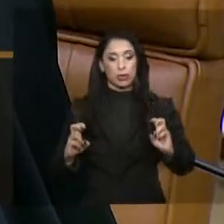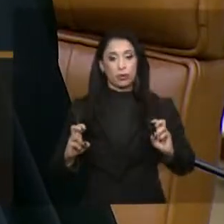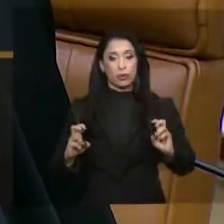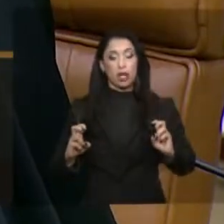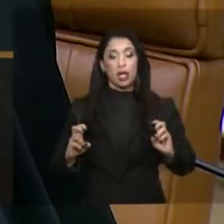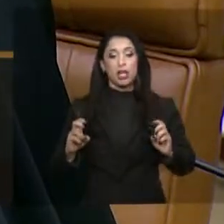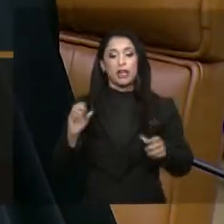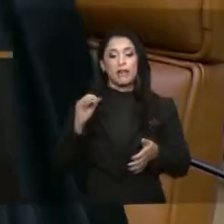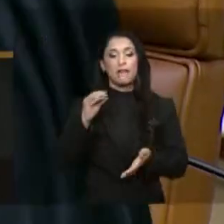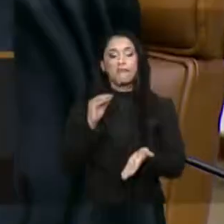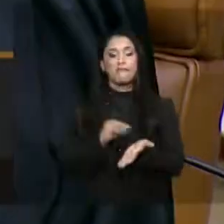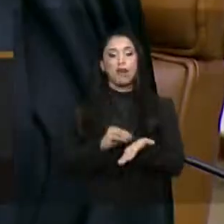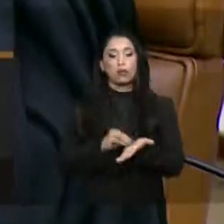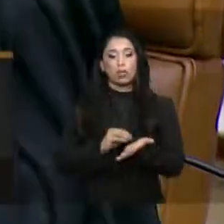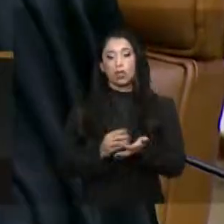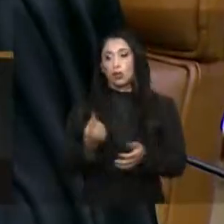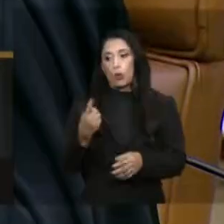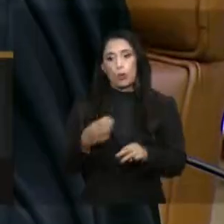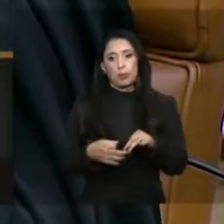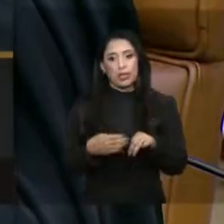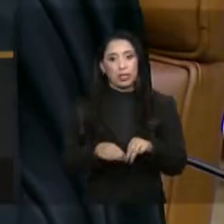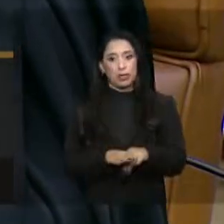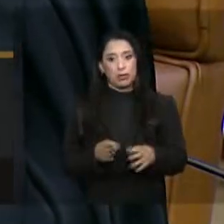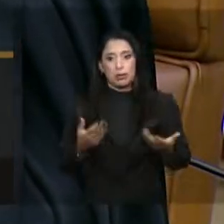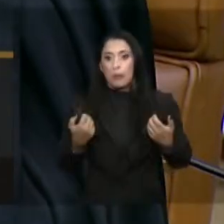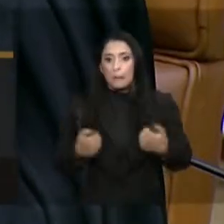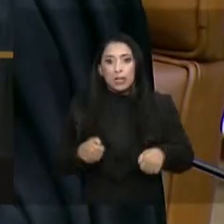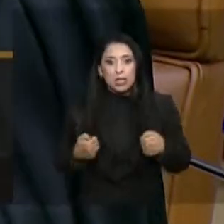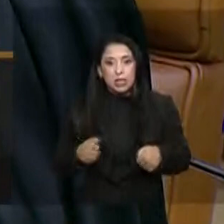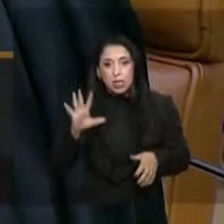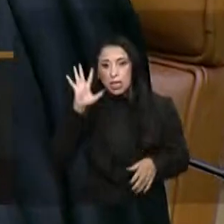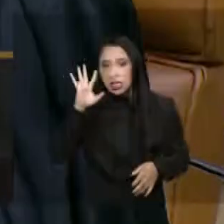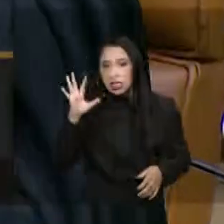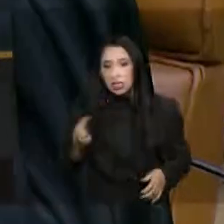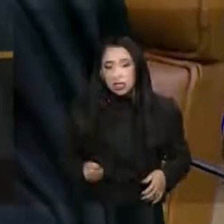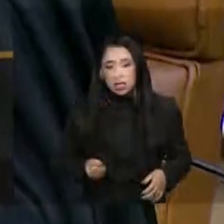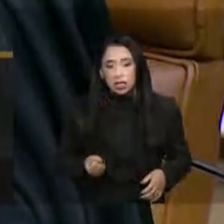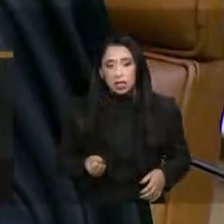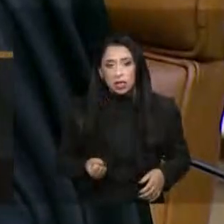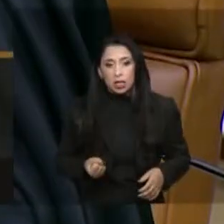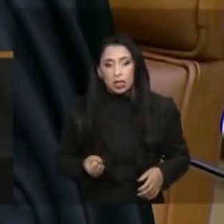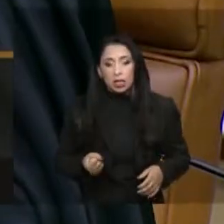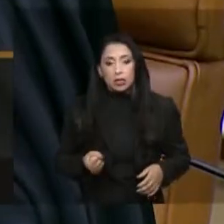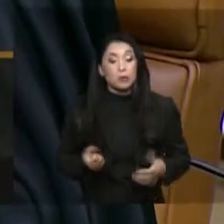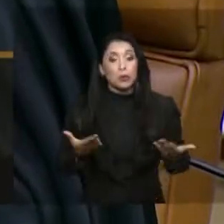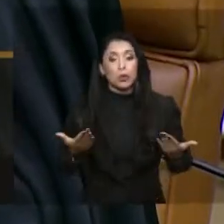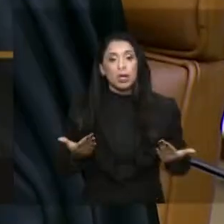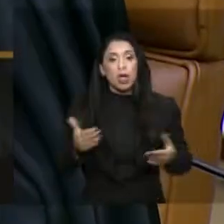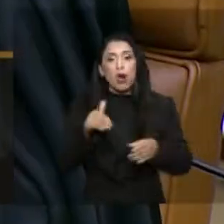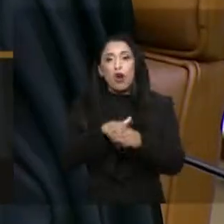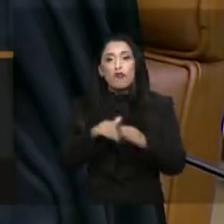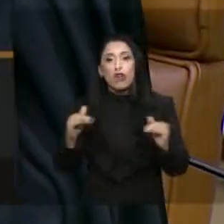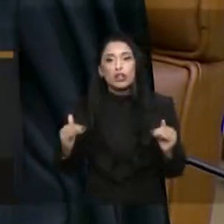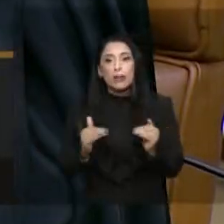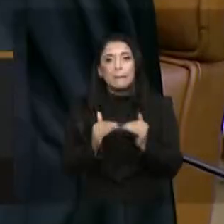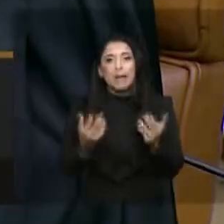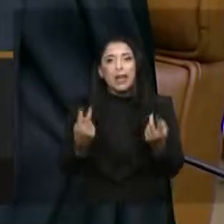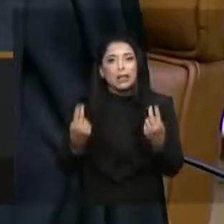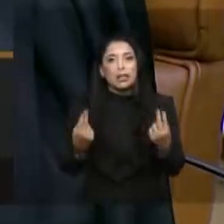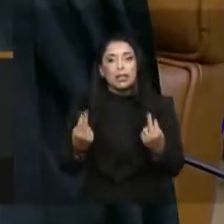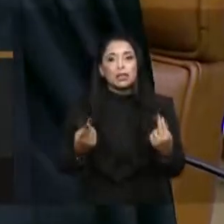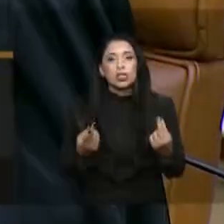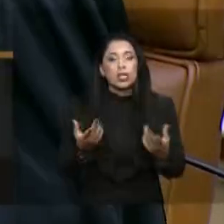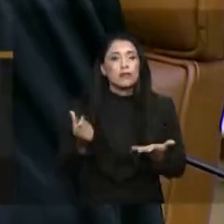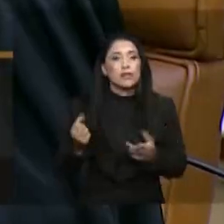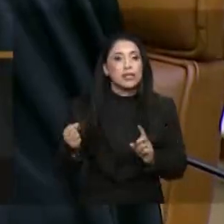vaga. Veja, nós teríamos que decidir que o empate é a favor de quem? Porque não